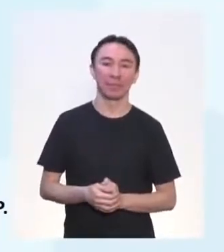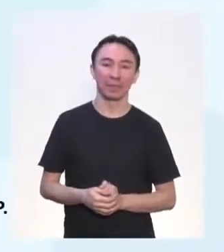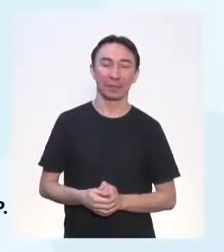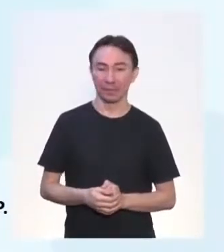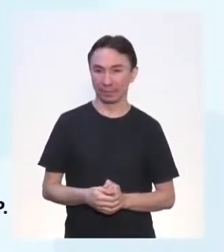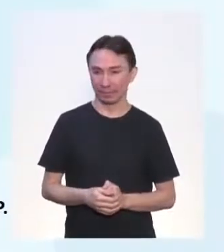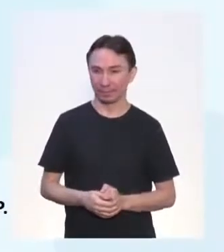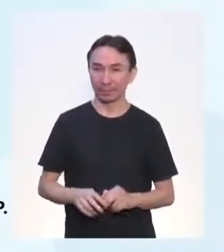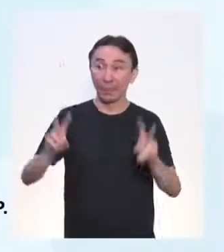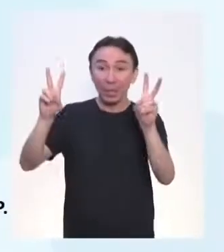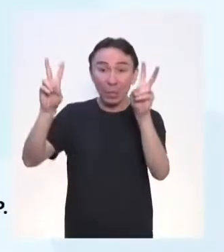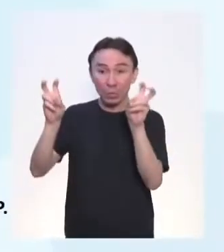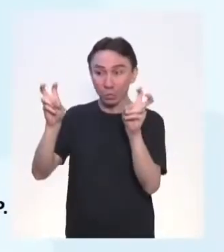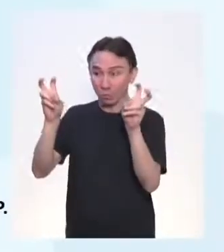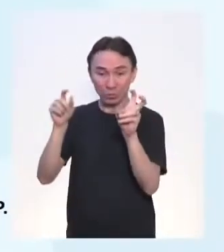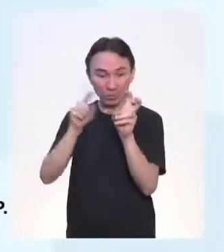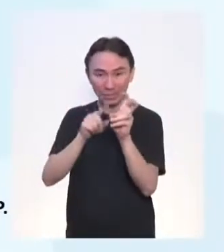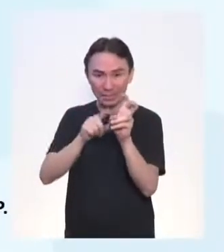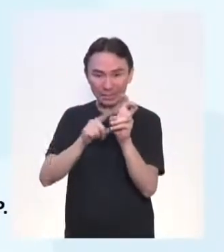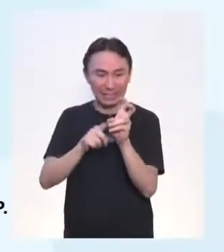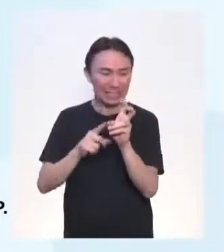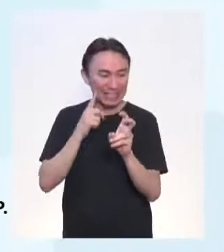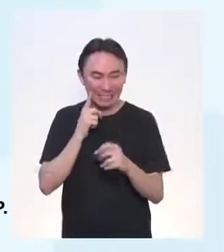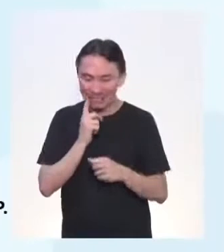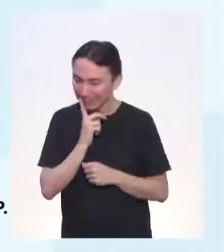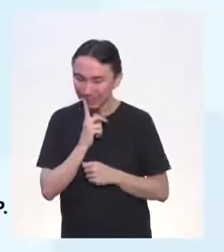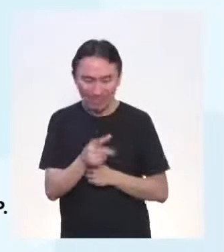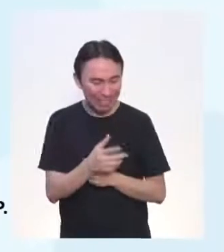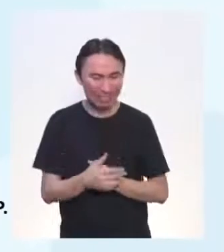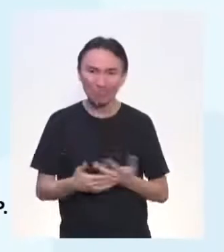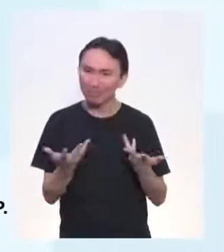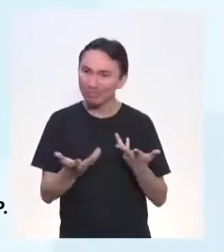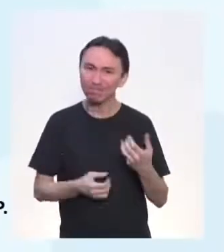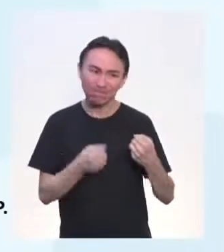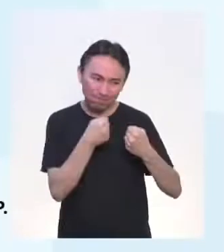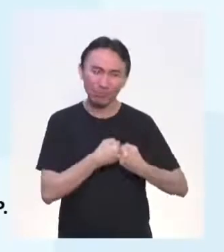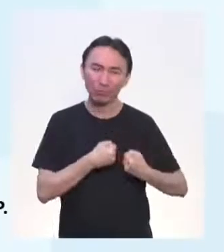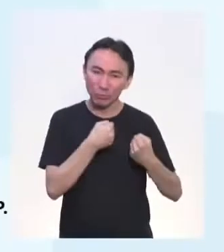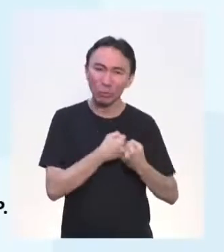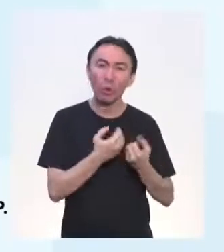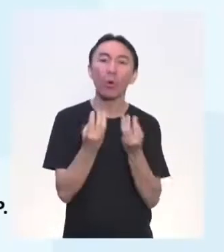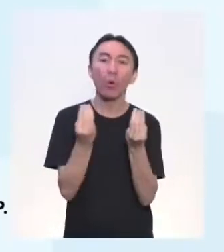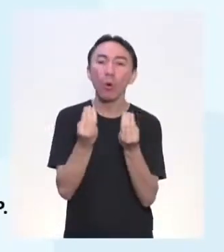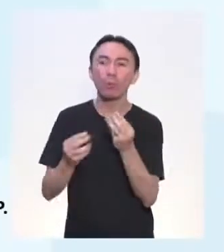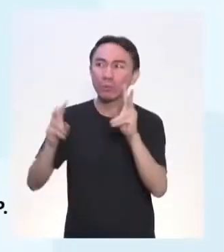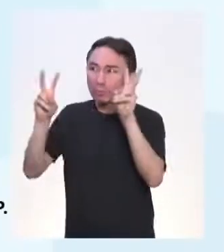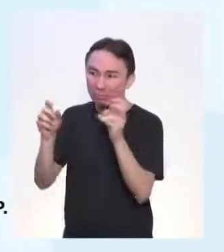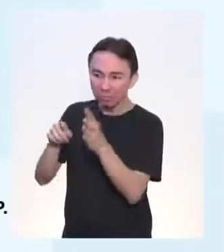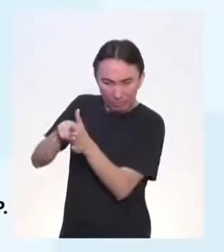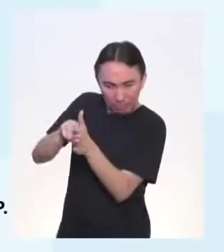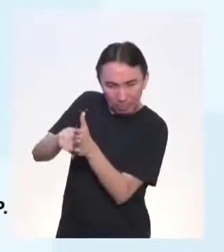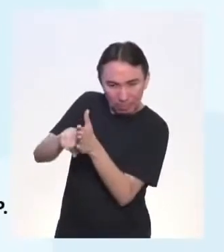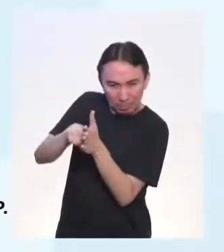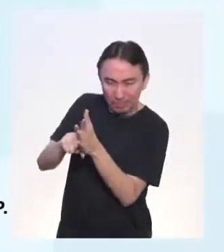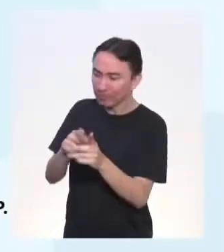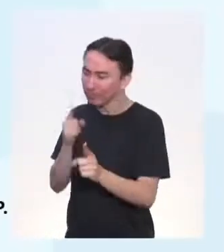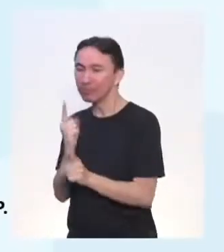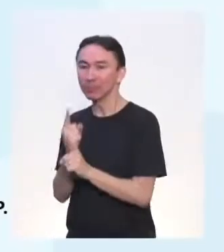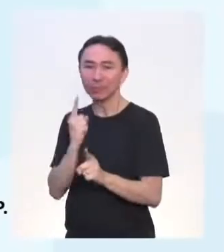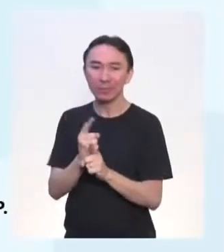assunto, como você realiza a pesquisa para fazer as suas anotações e sustentar a sua